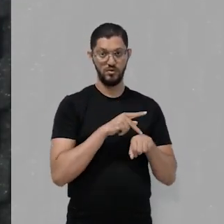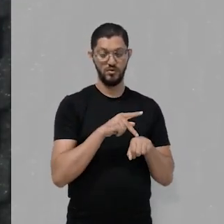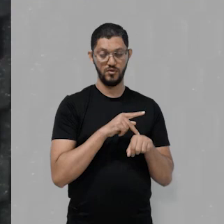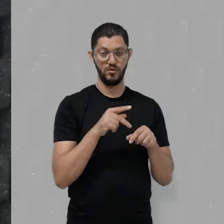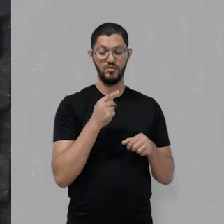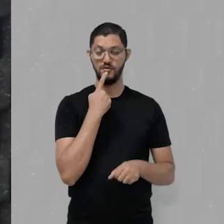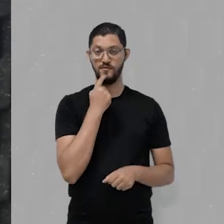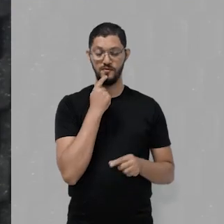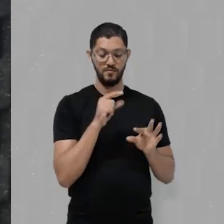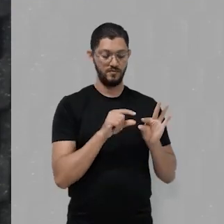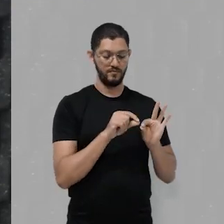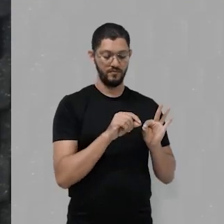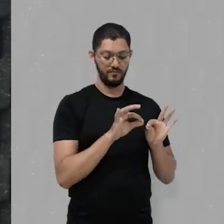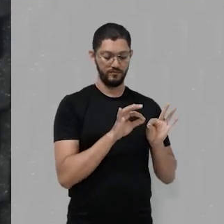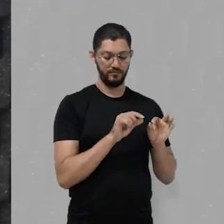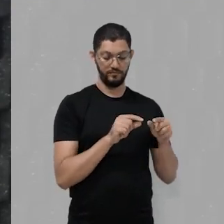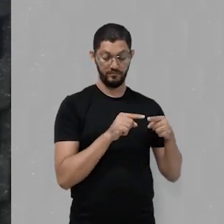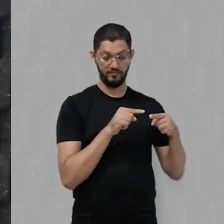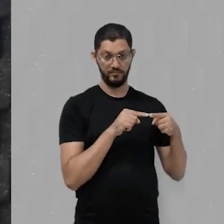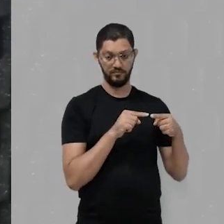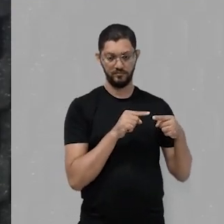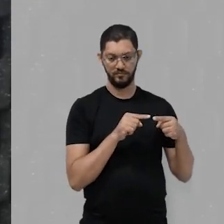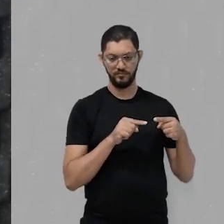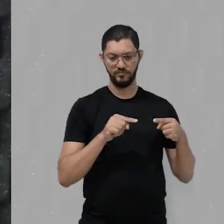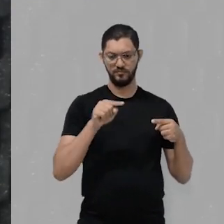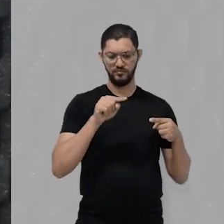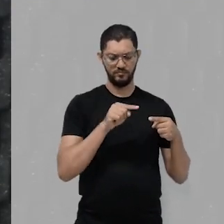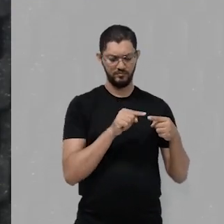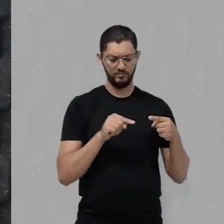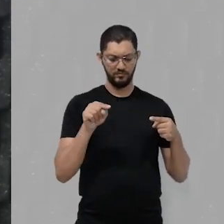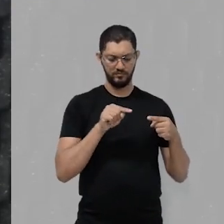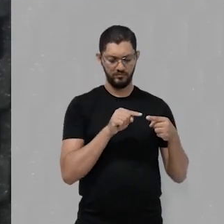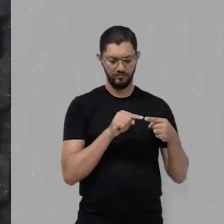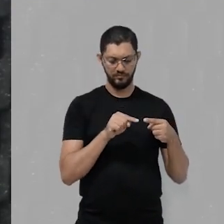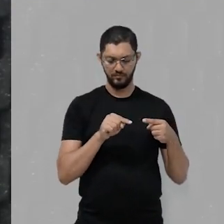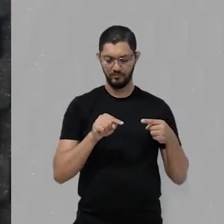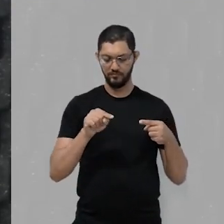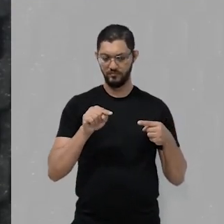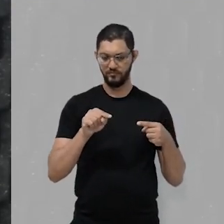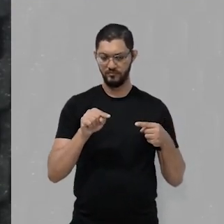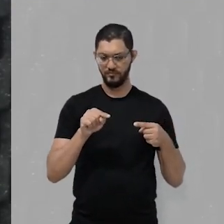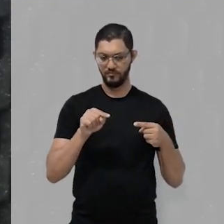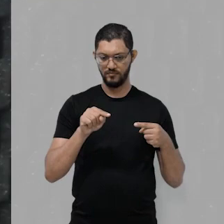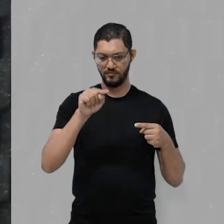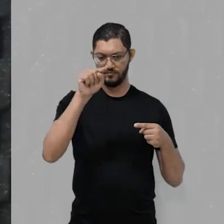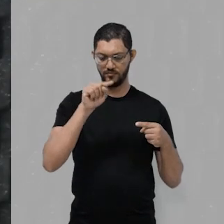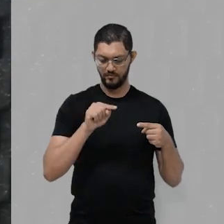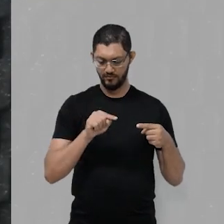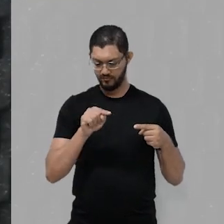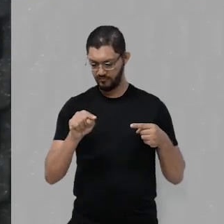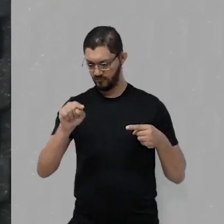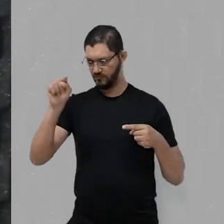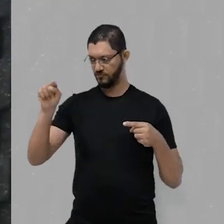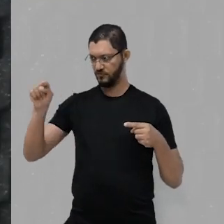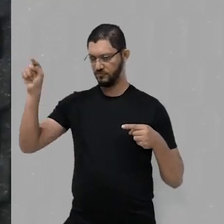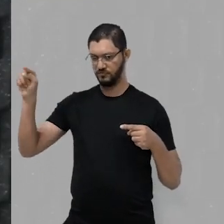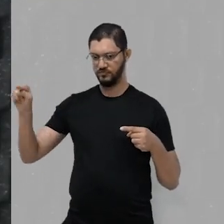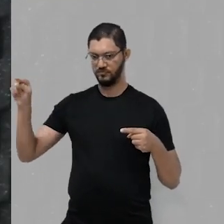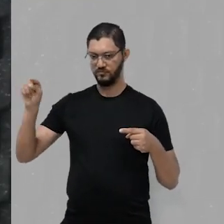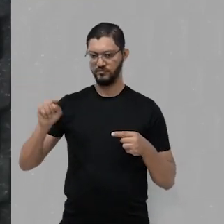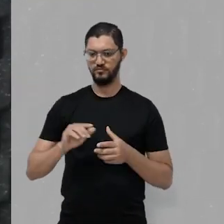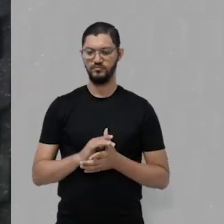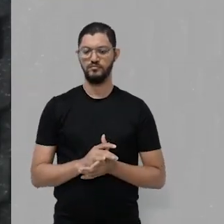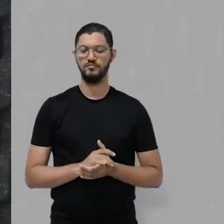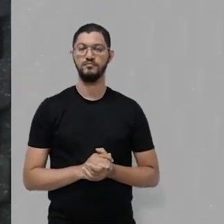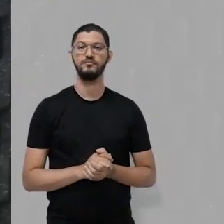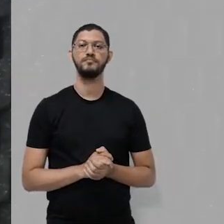curva de crescimento de potencial biótico é igual até determinado ponto. Chega a um determinado patamar